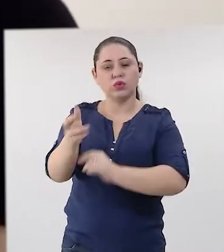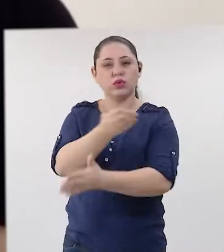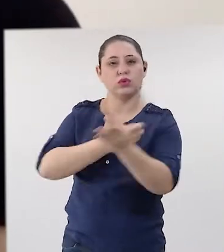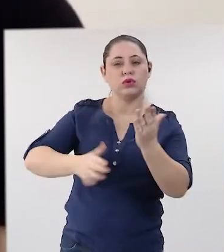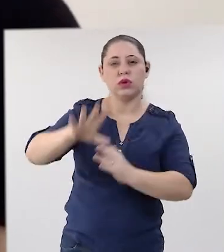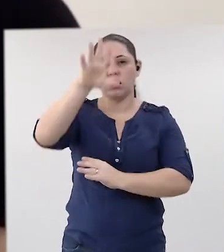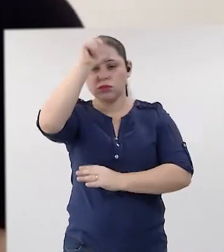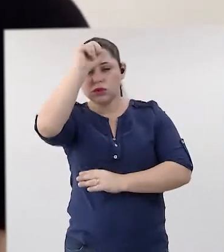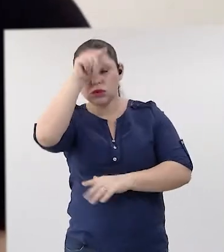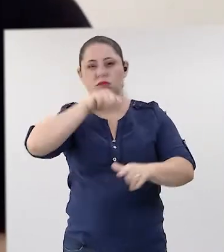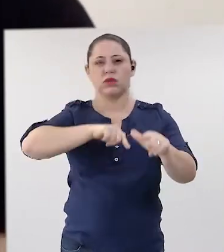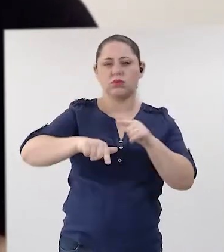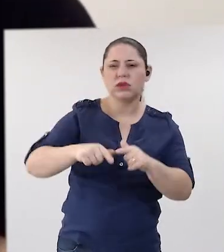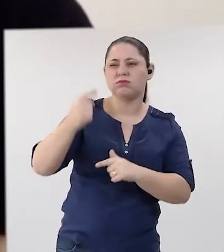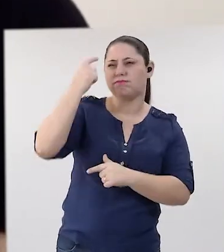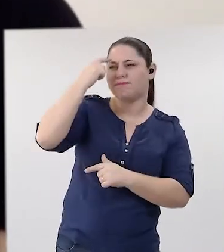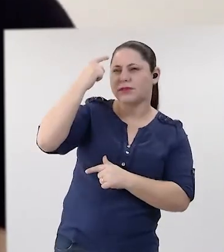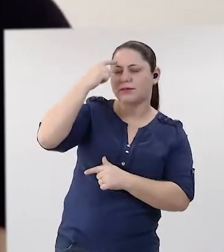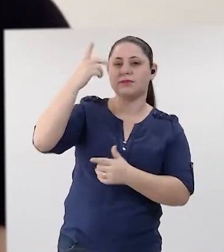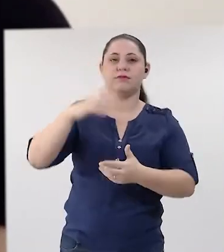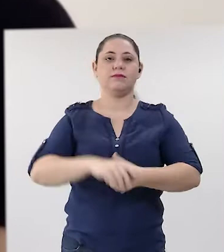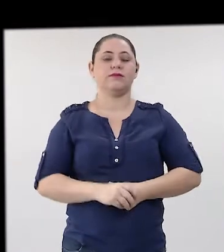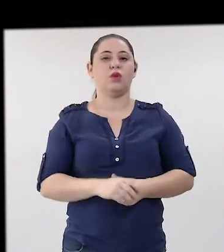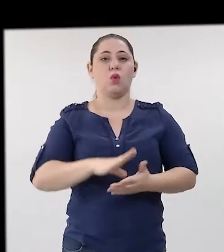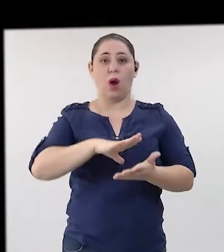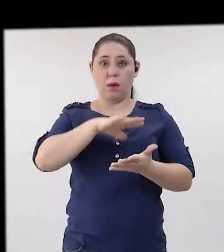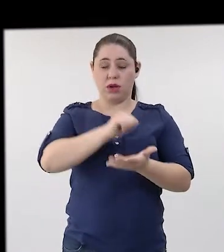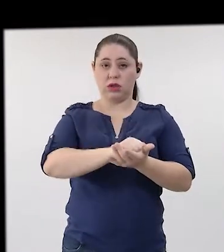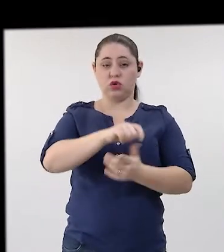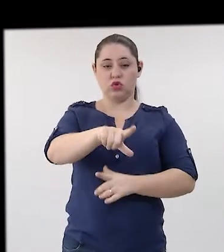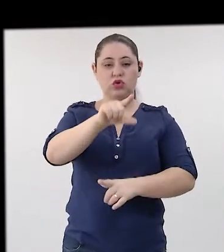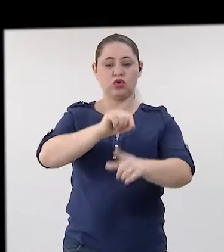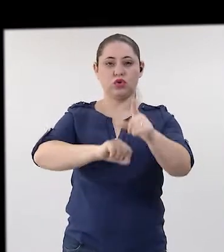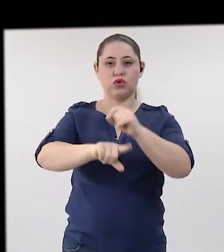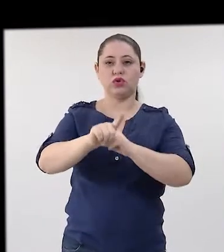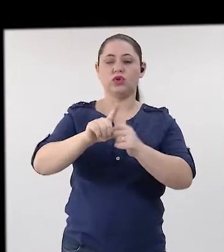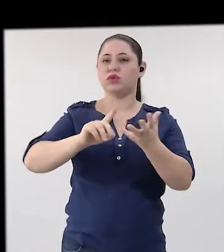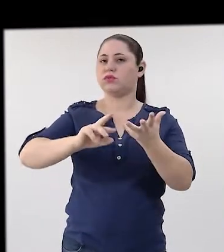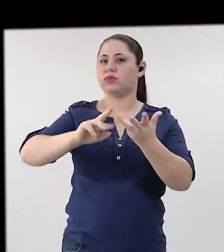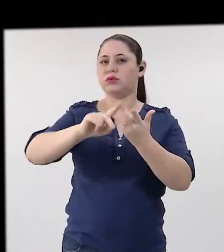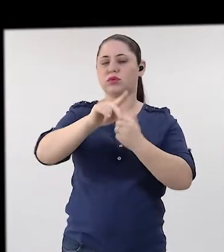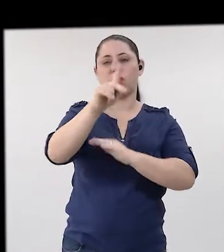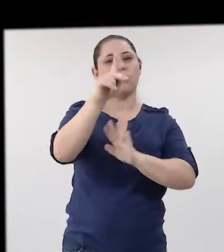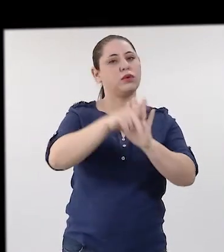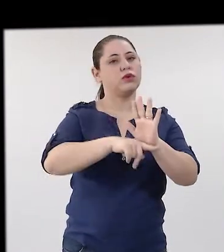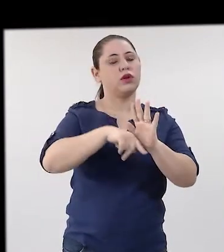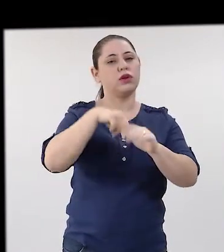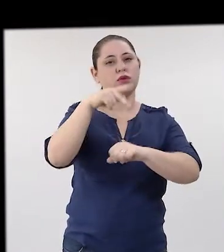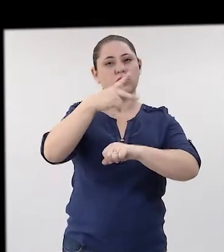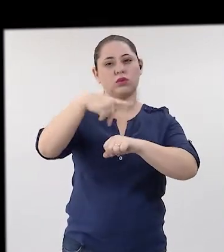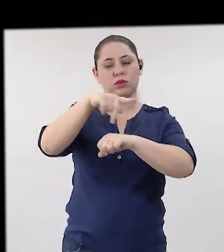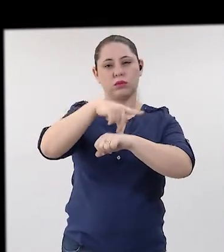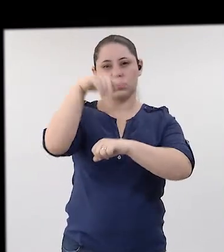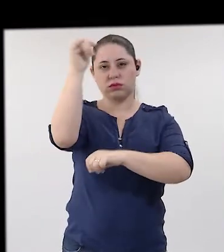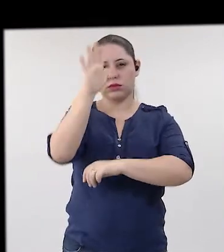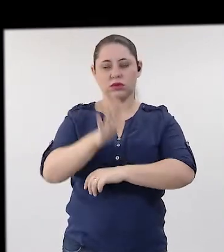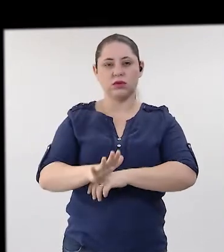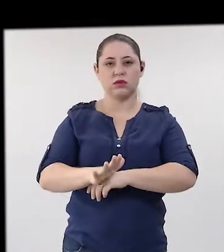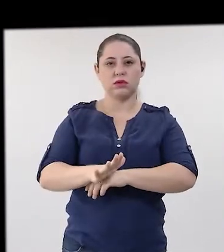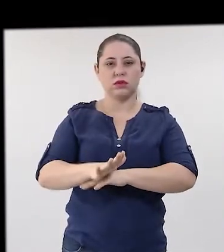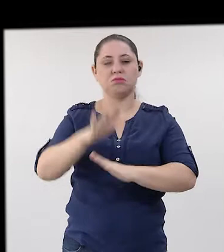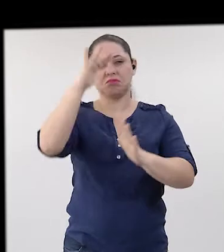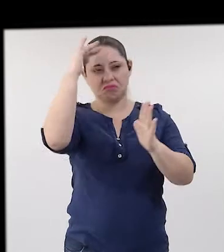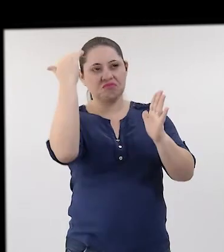comunicando, fazendo, trabalhando, aprendendo, quebrando a cabeça. O aplicativo foi selecionado entre vários projetos do Brasil,